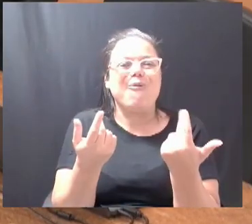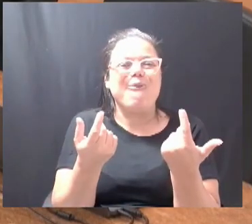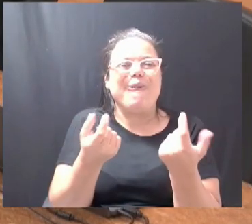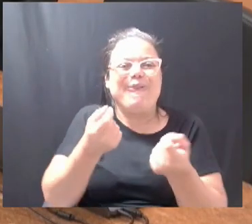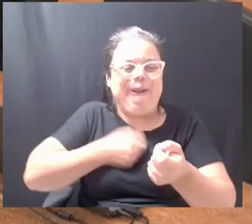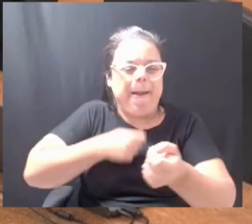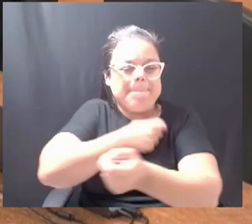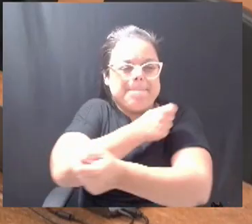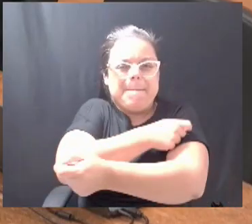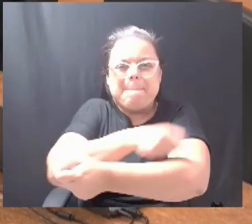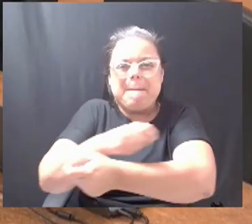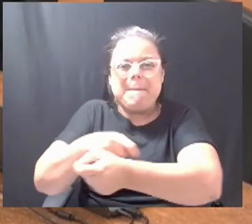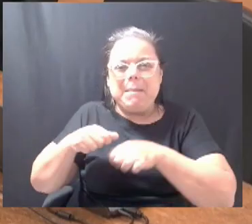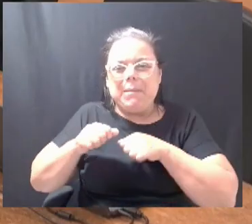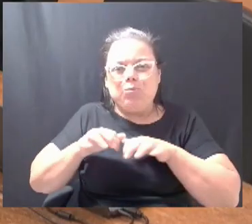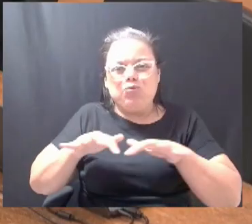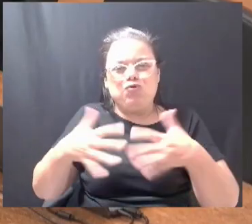né?